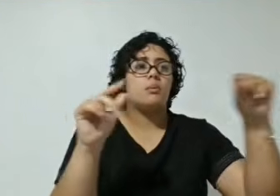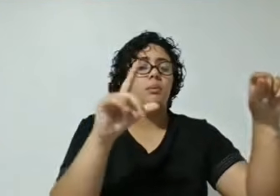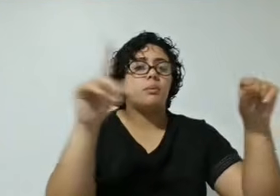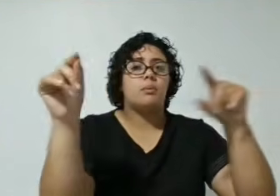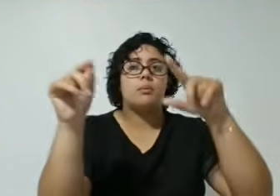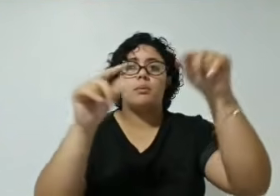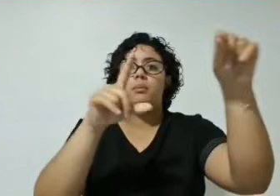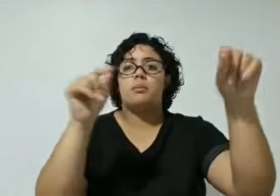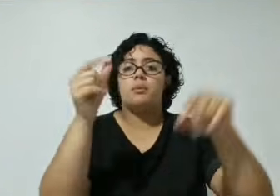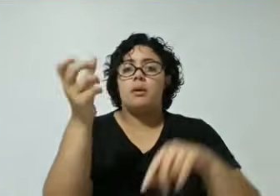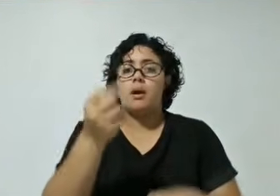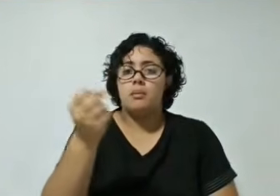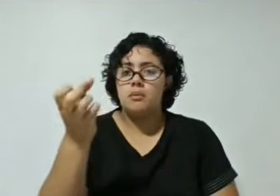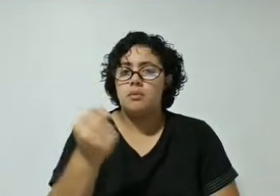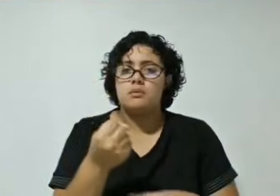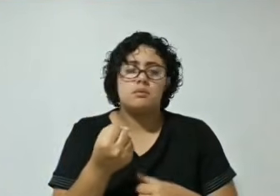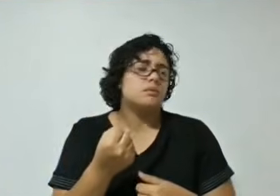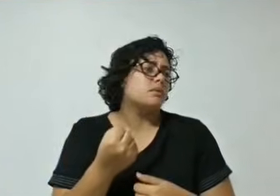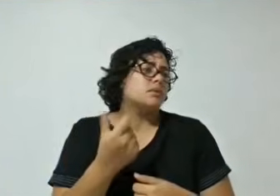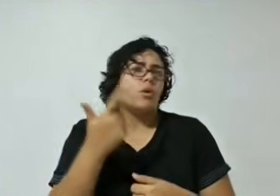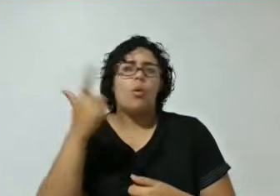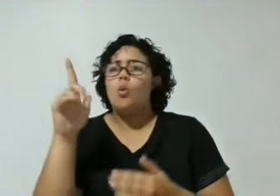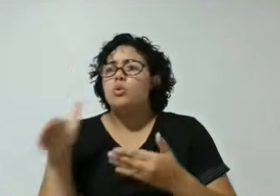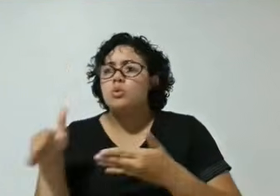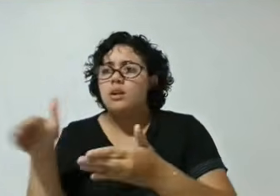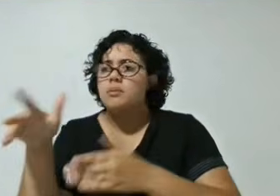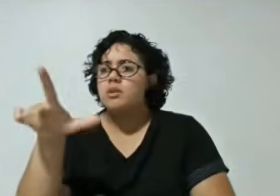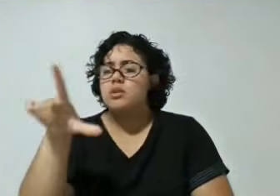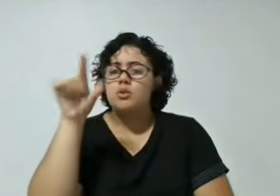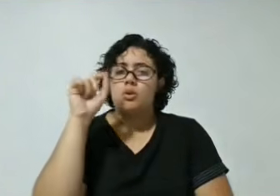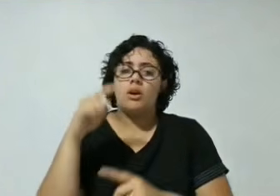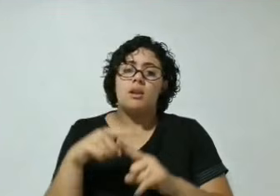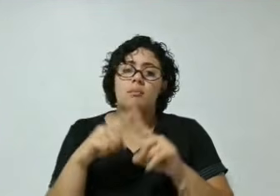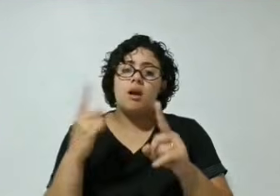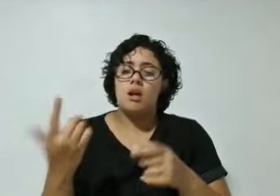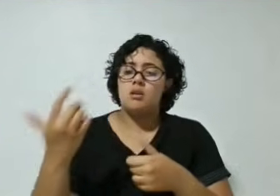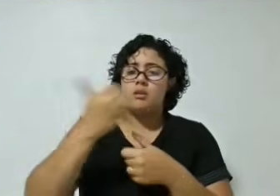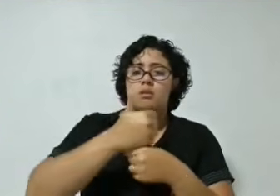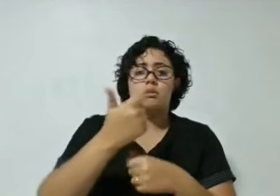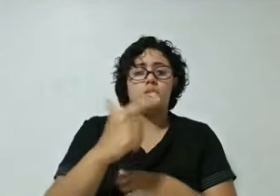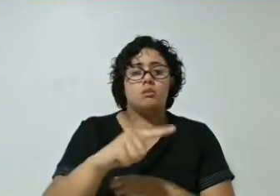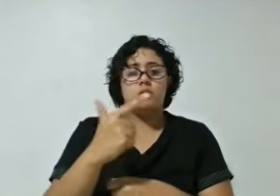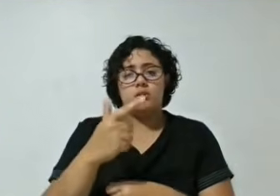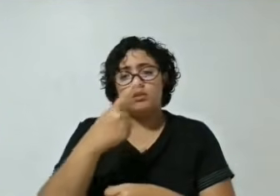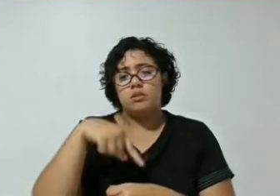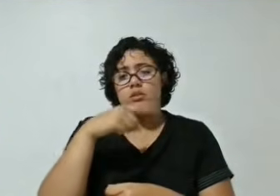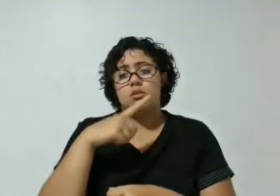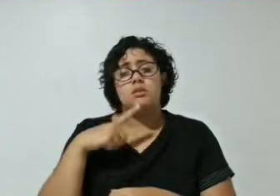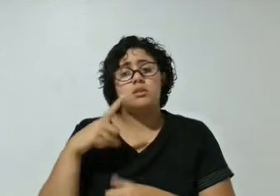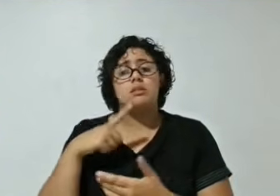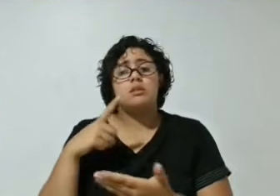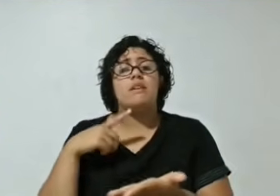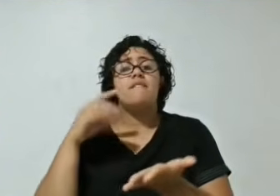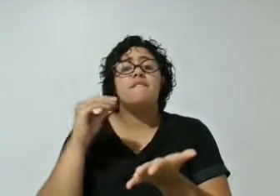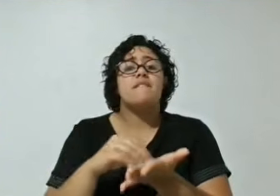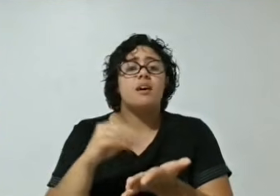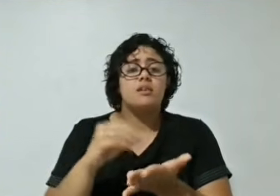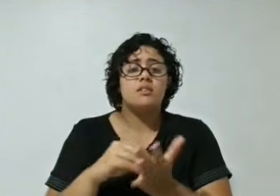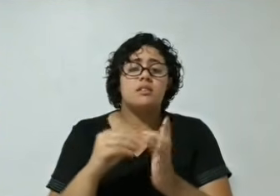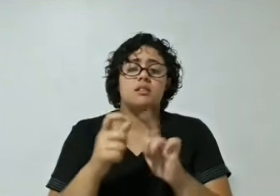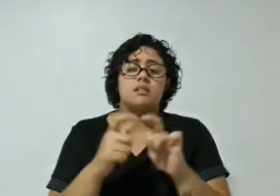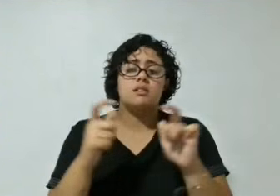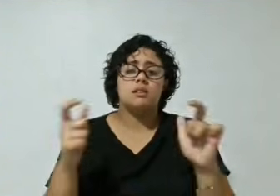para outros caminhos. Então, a gente tem um déficit muito grande que chega a quase